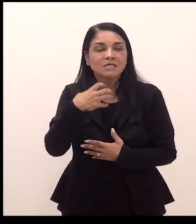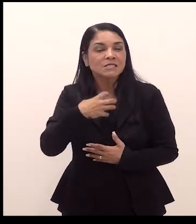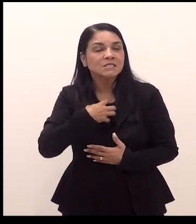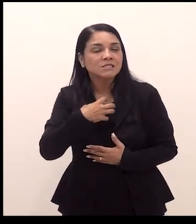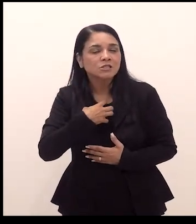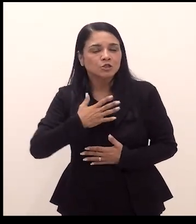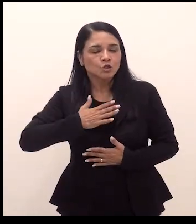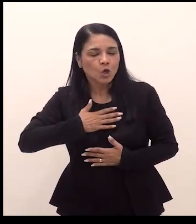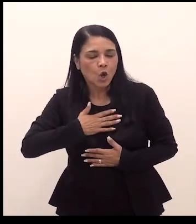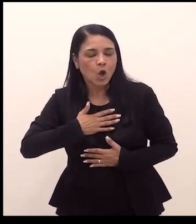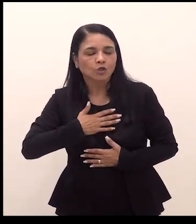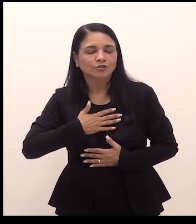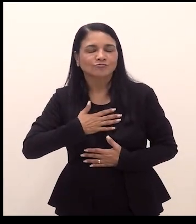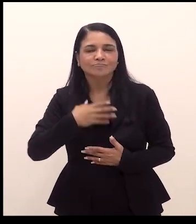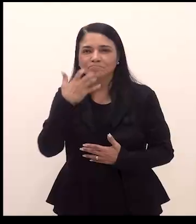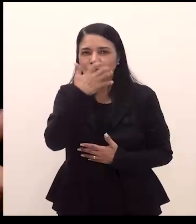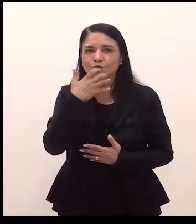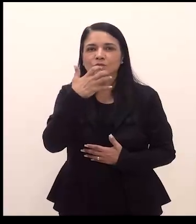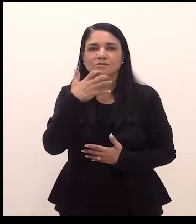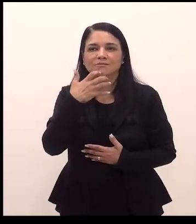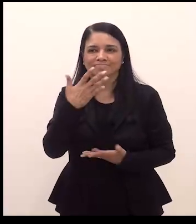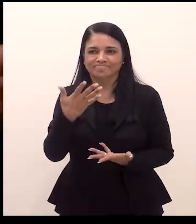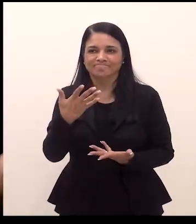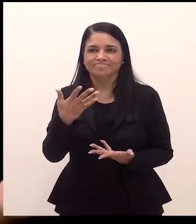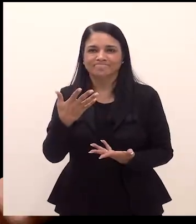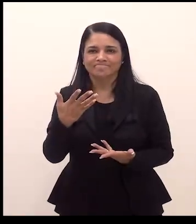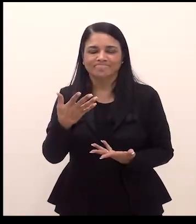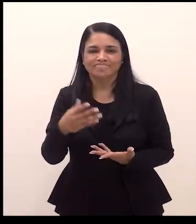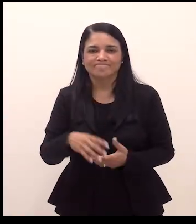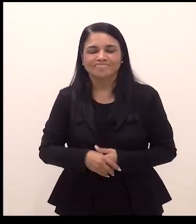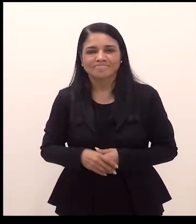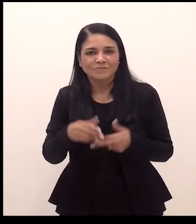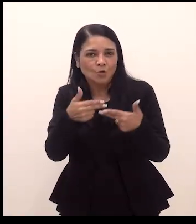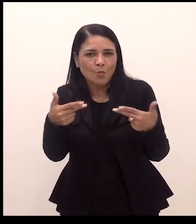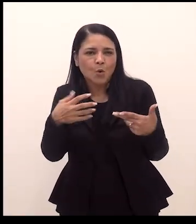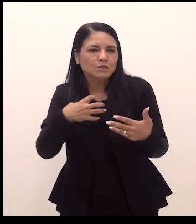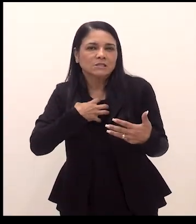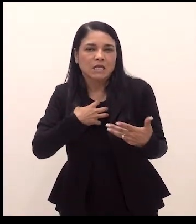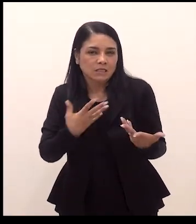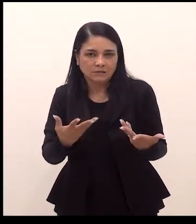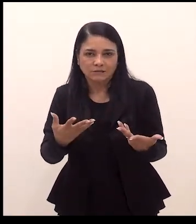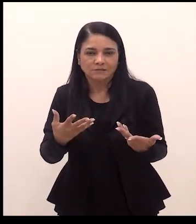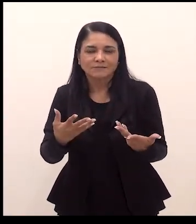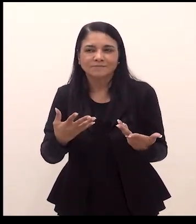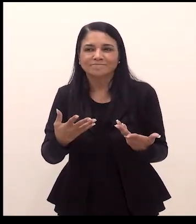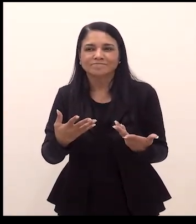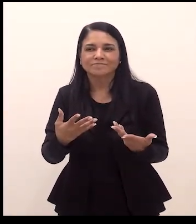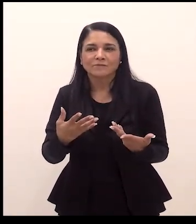novidade, gosto de música que faz a gente sentir alguma coisa, né? Então,